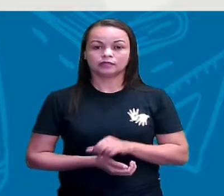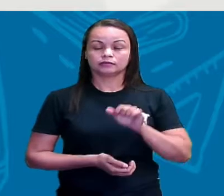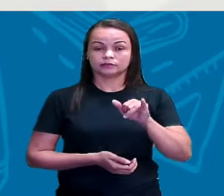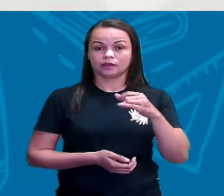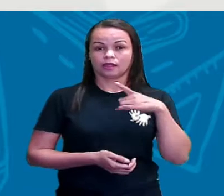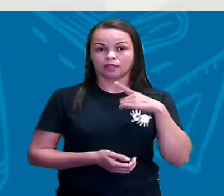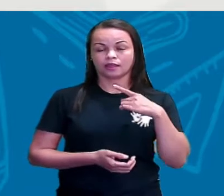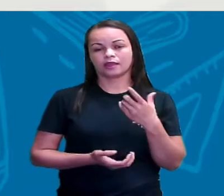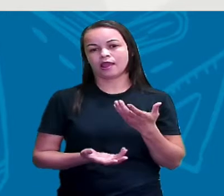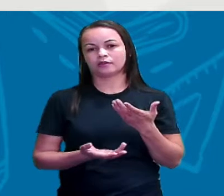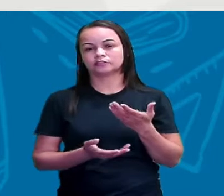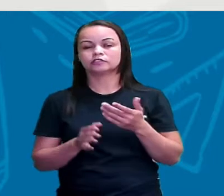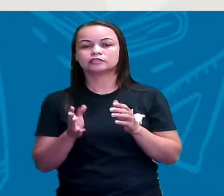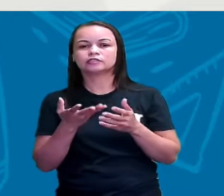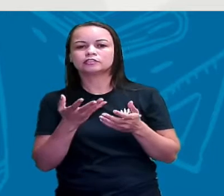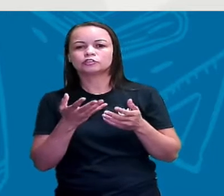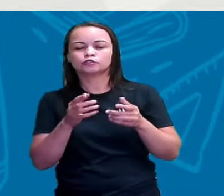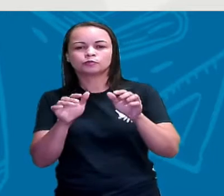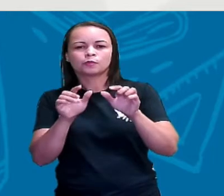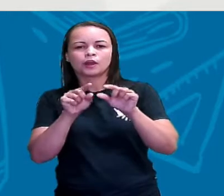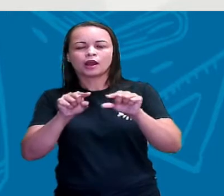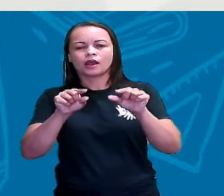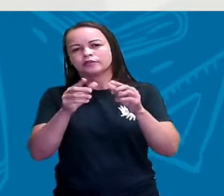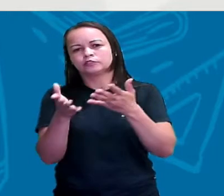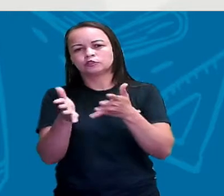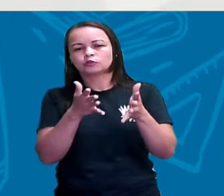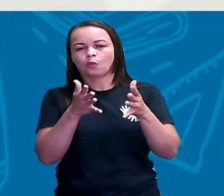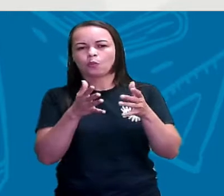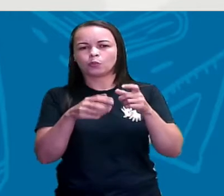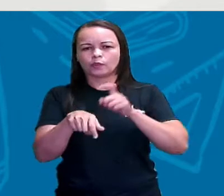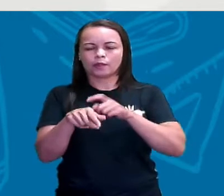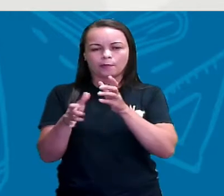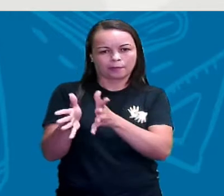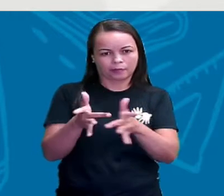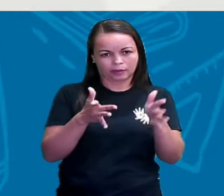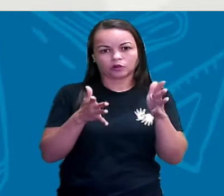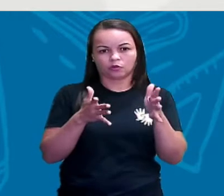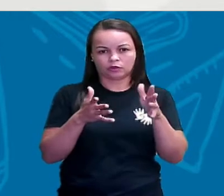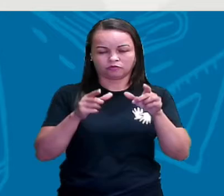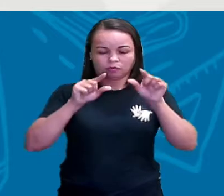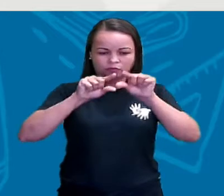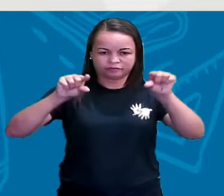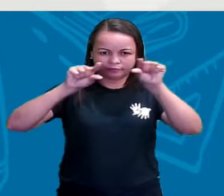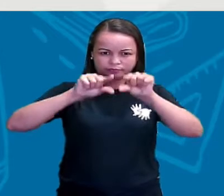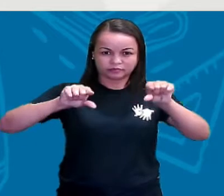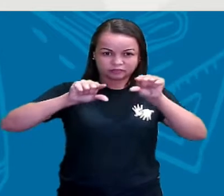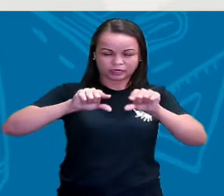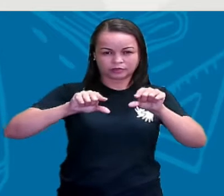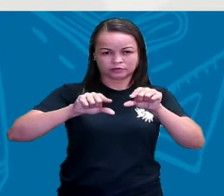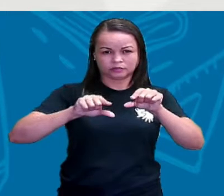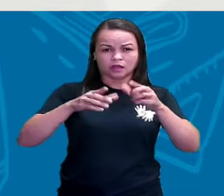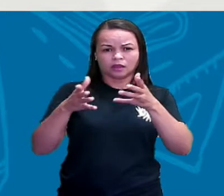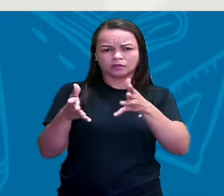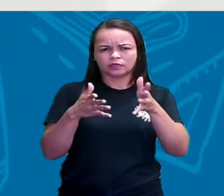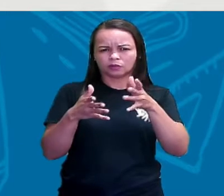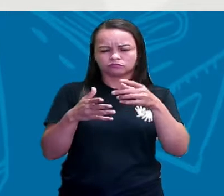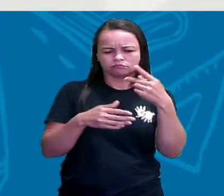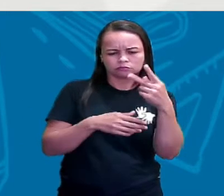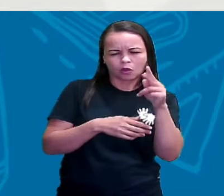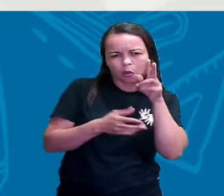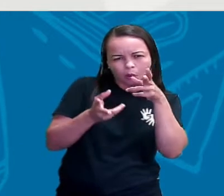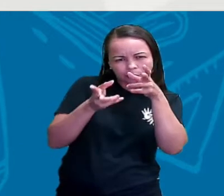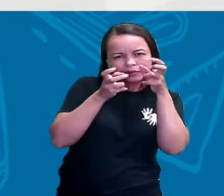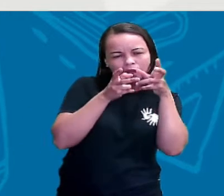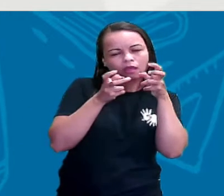temporais, agora nós vamos ver o uso dessas expressões nas frases. Dá uma olhadinha que nelas a gente tem sempre no